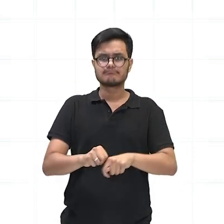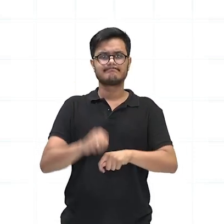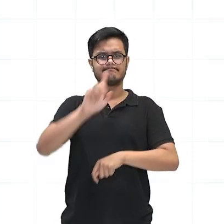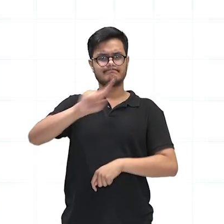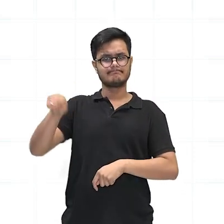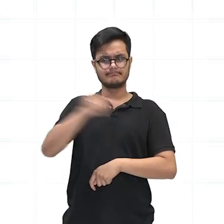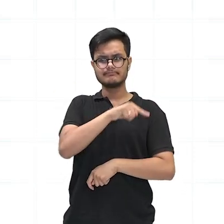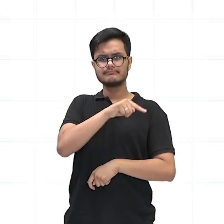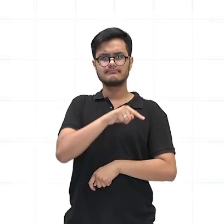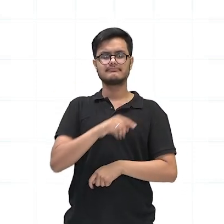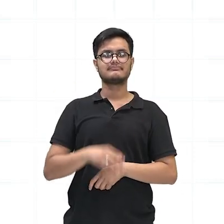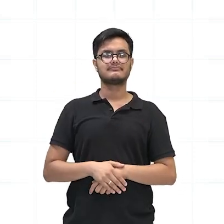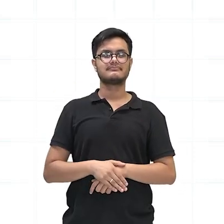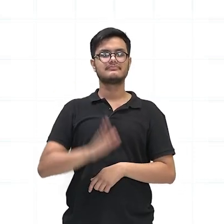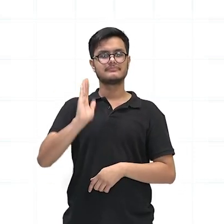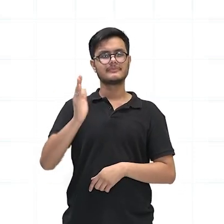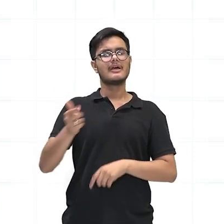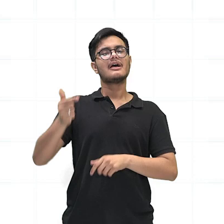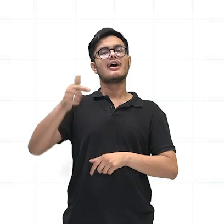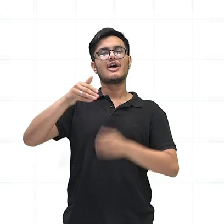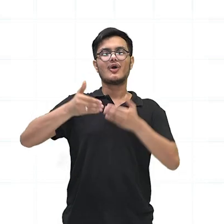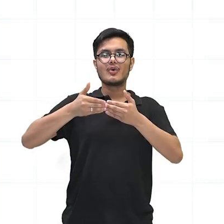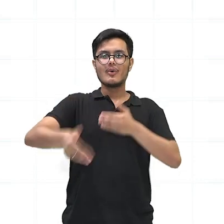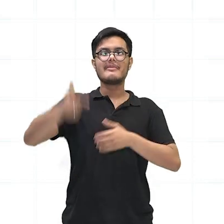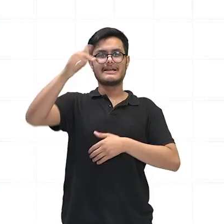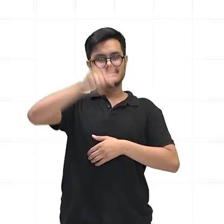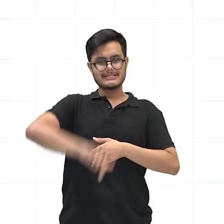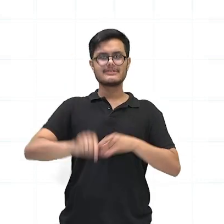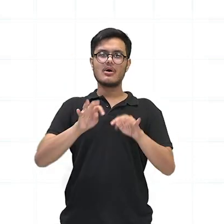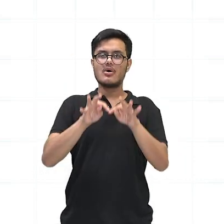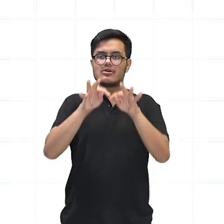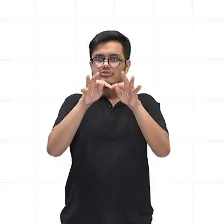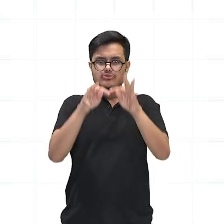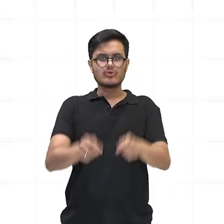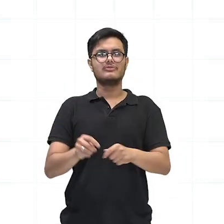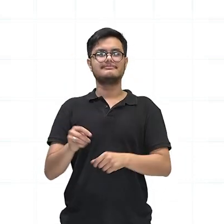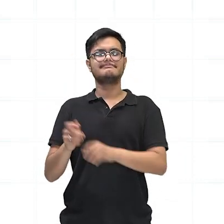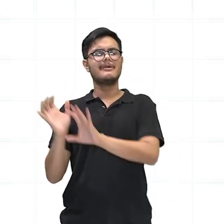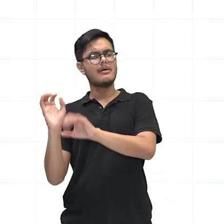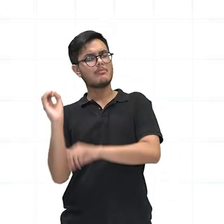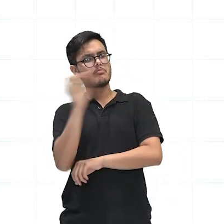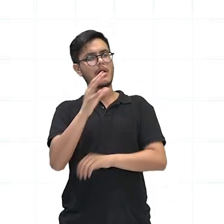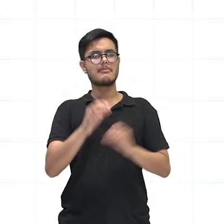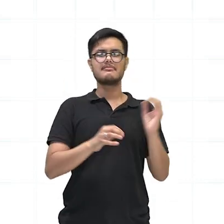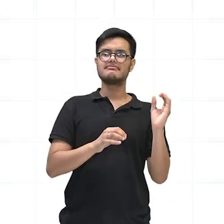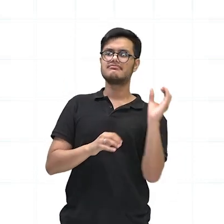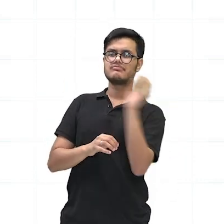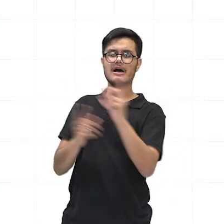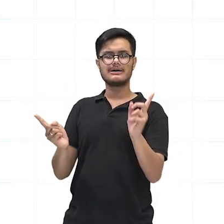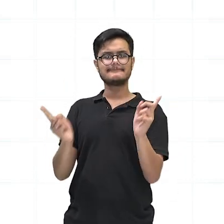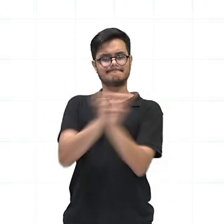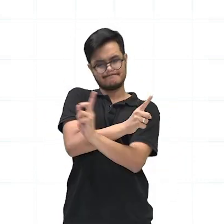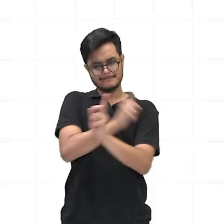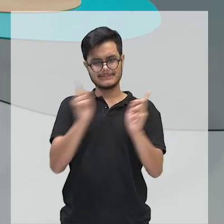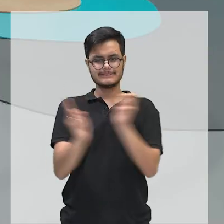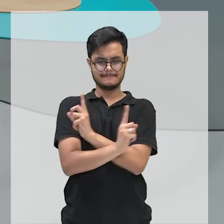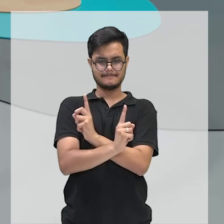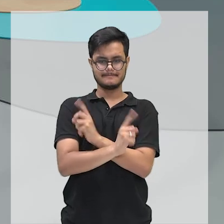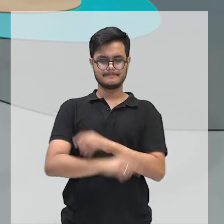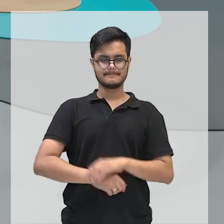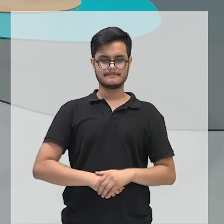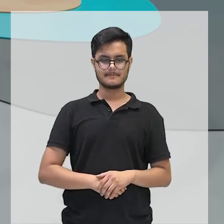forem eliminados, se inicia um novo turno, onde os lançadores viram rebatedores e